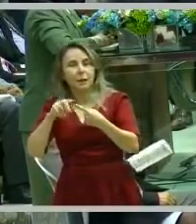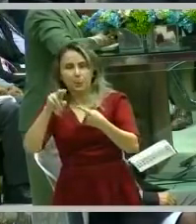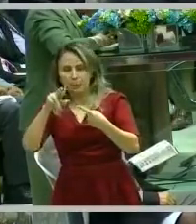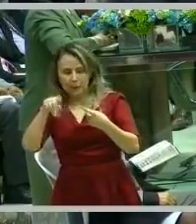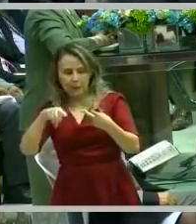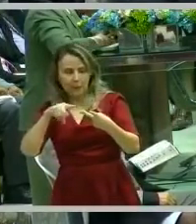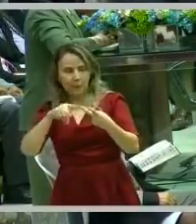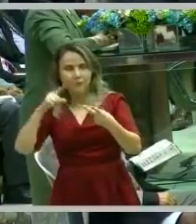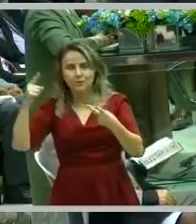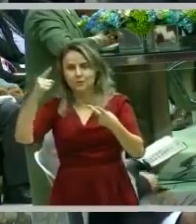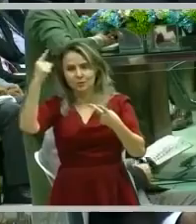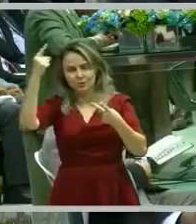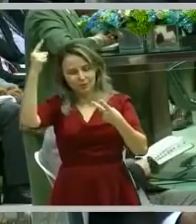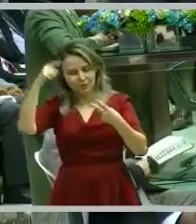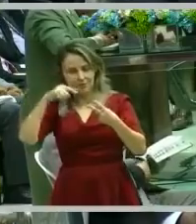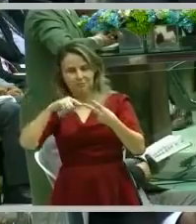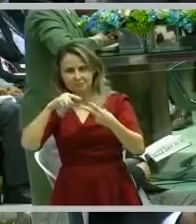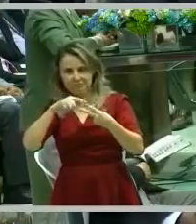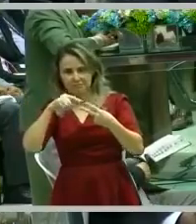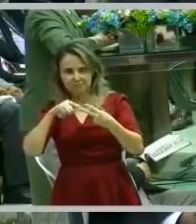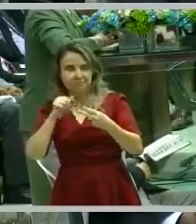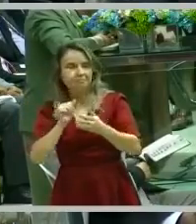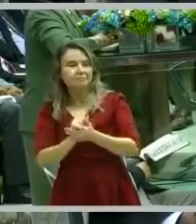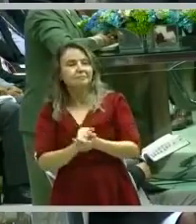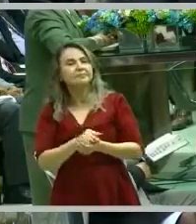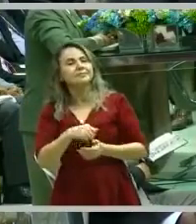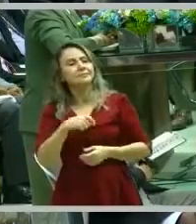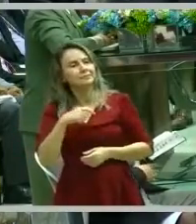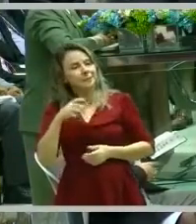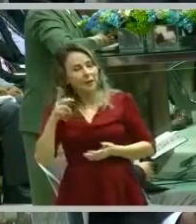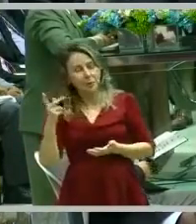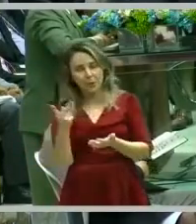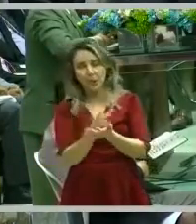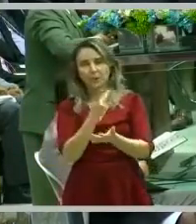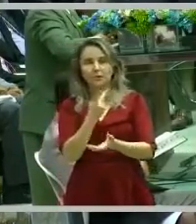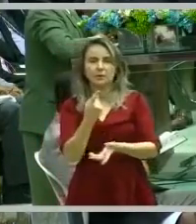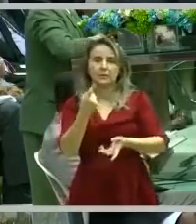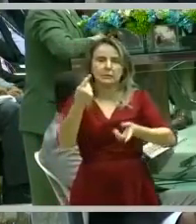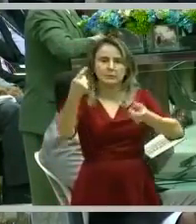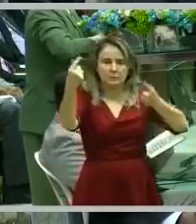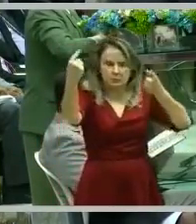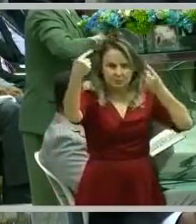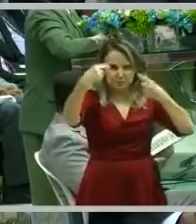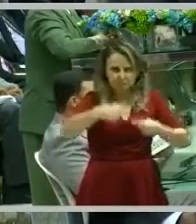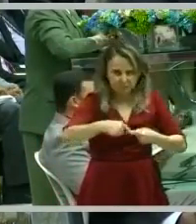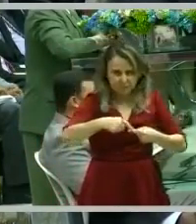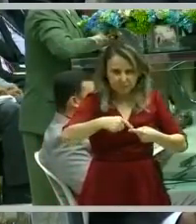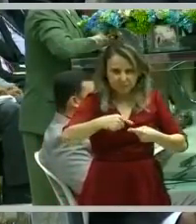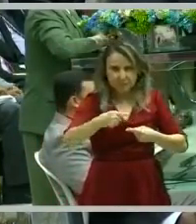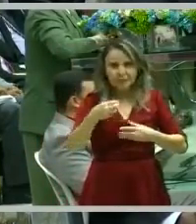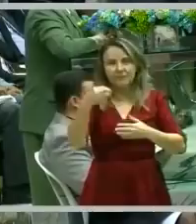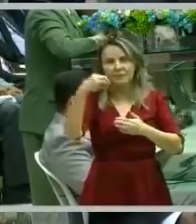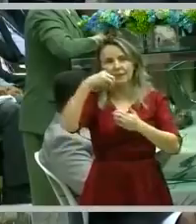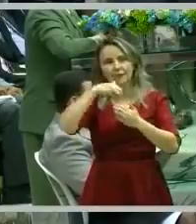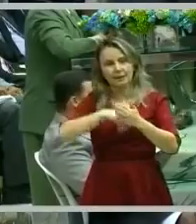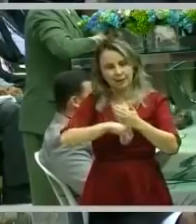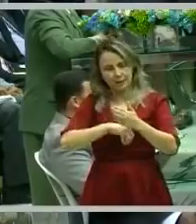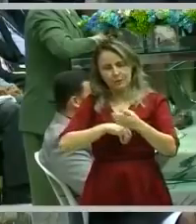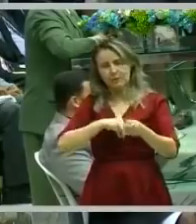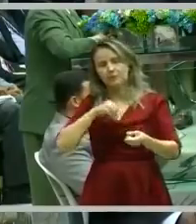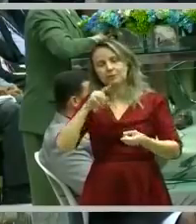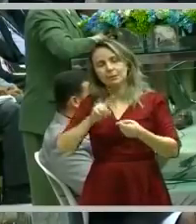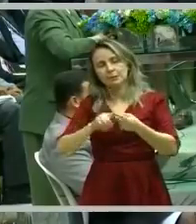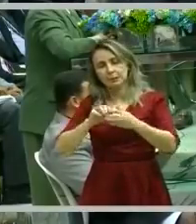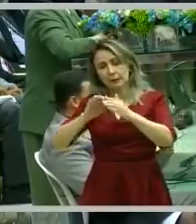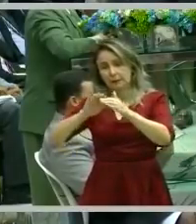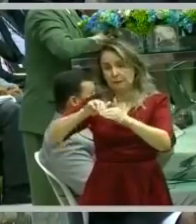Espírito Santo? Nós vamos enfrentar oposição dentro e vamos enfrentar oposição fora. Quem era de dentro? Me